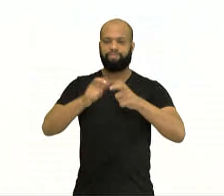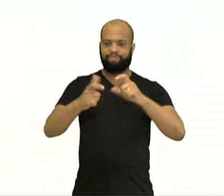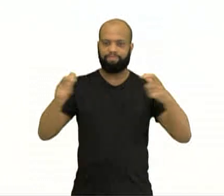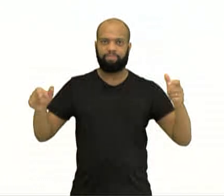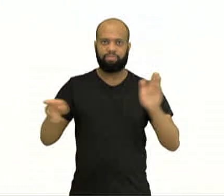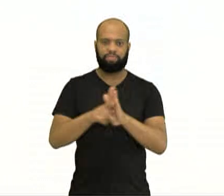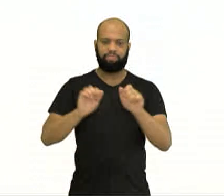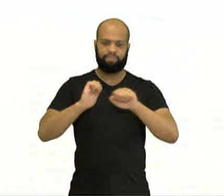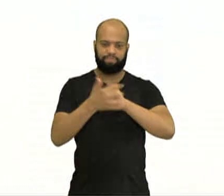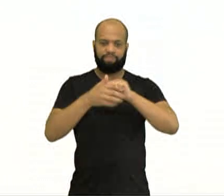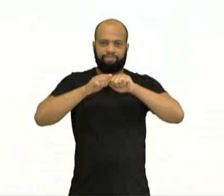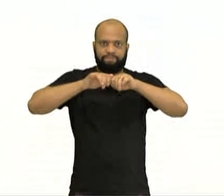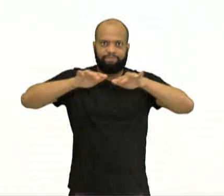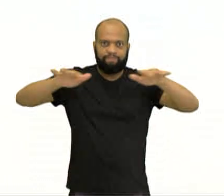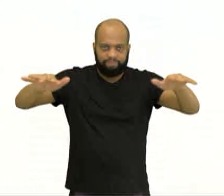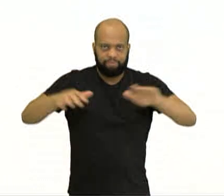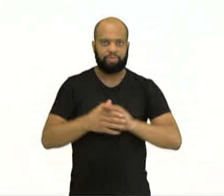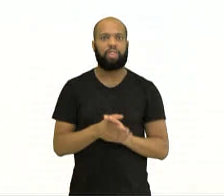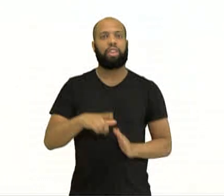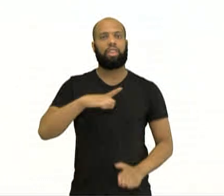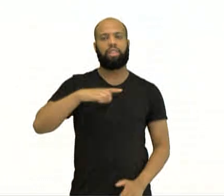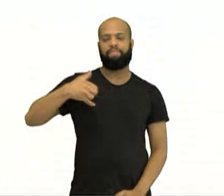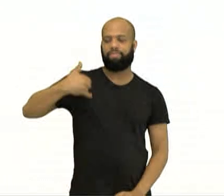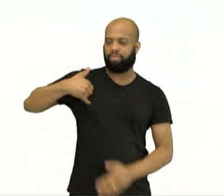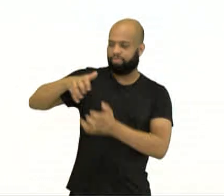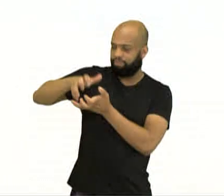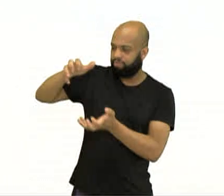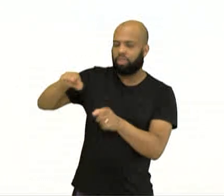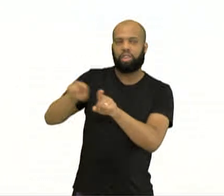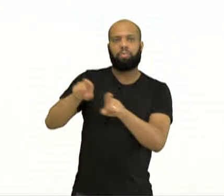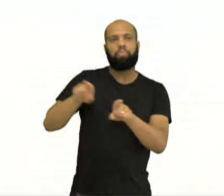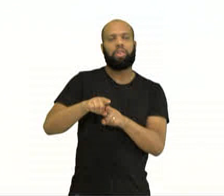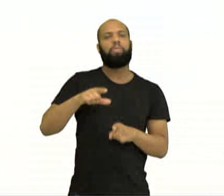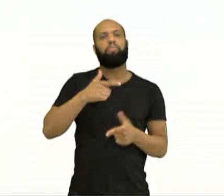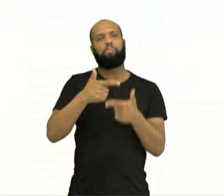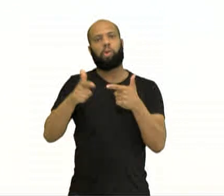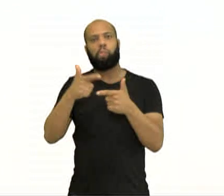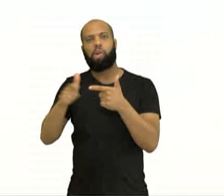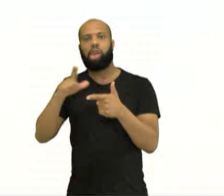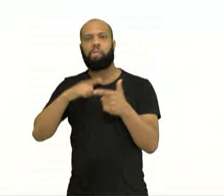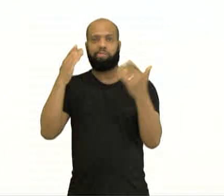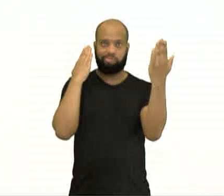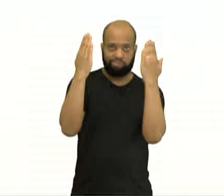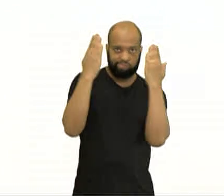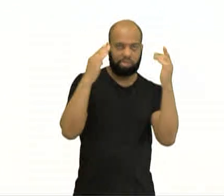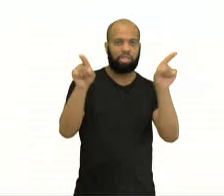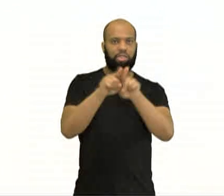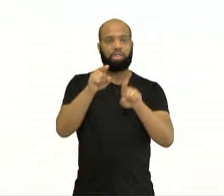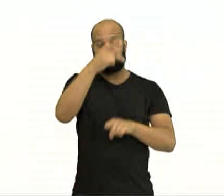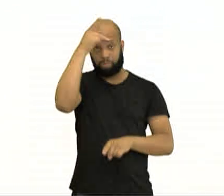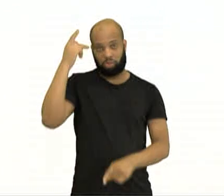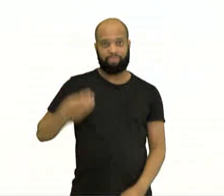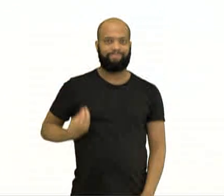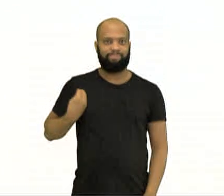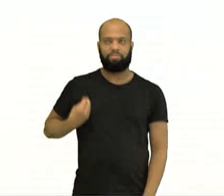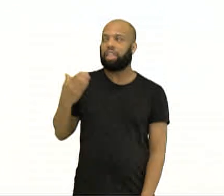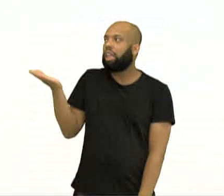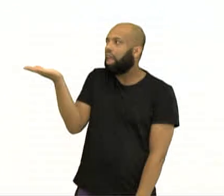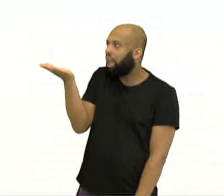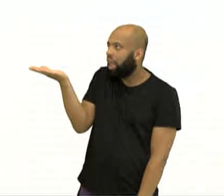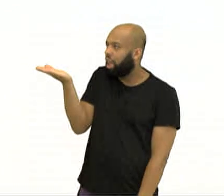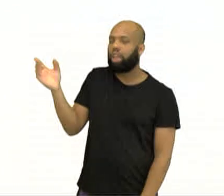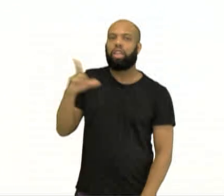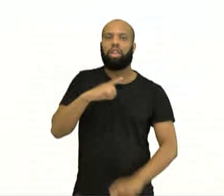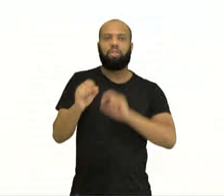de Covid-19. Idosos, pessoas com problemas psicológicos e indivíduos em situação de rua são beneficiados